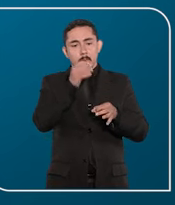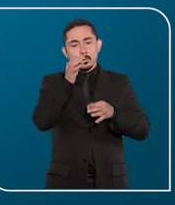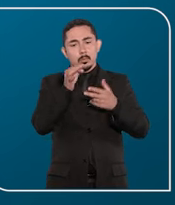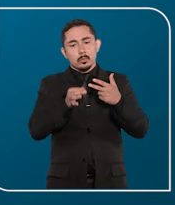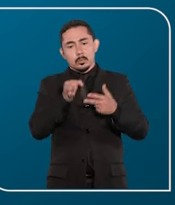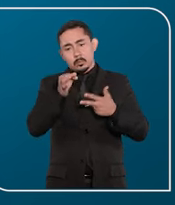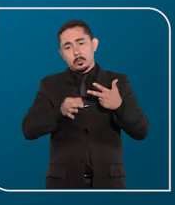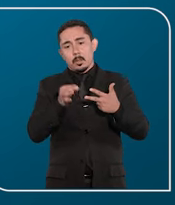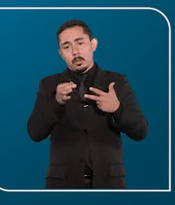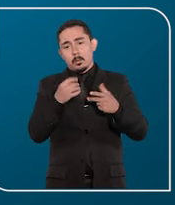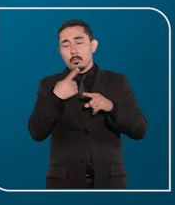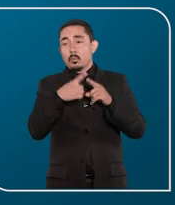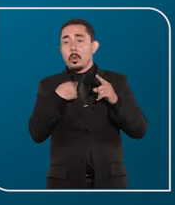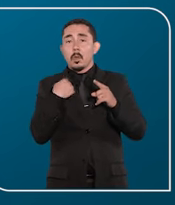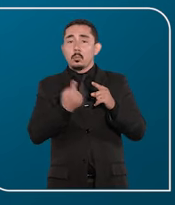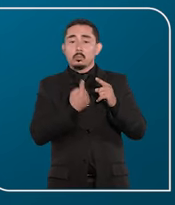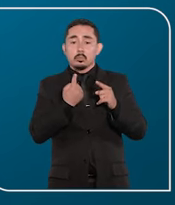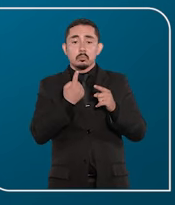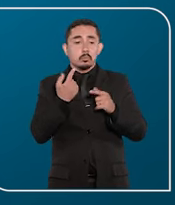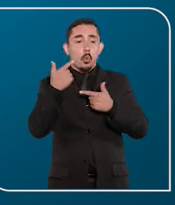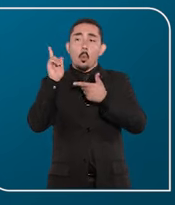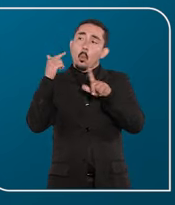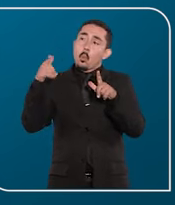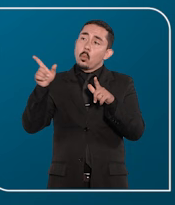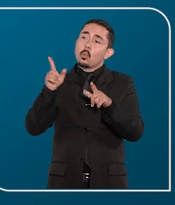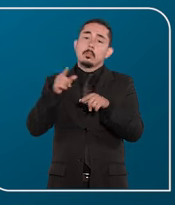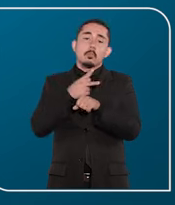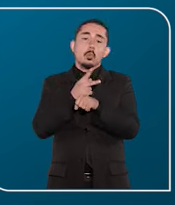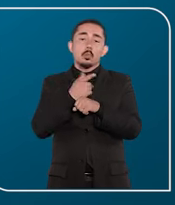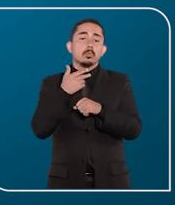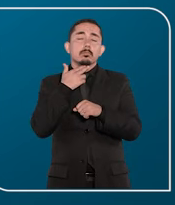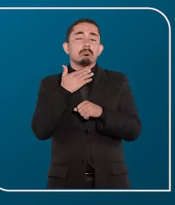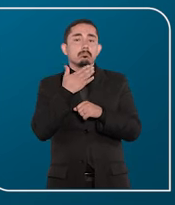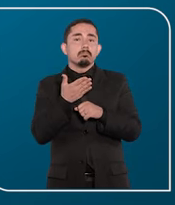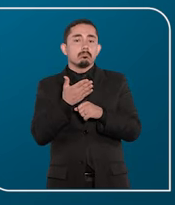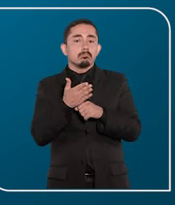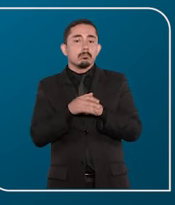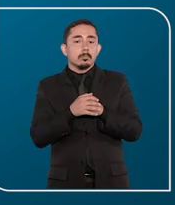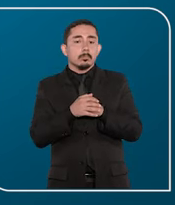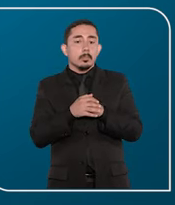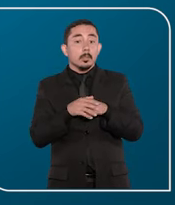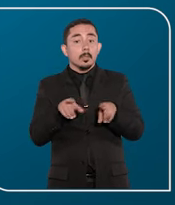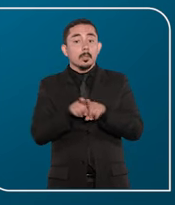Por que que eu não posso procurar uma solução alternativa? Por que que eu não posso procurar